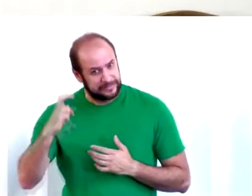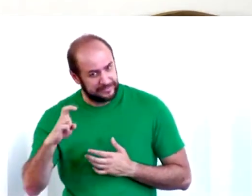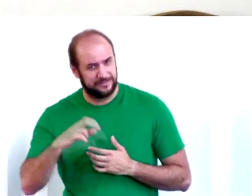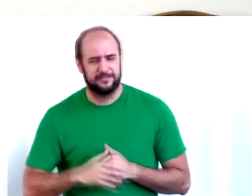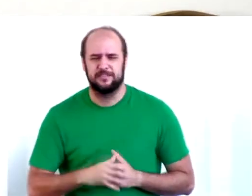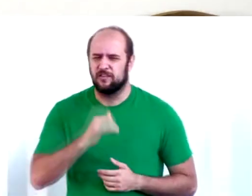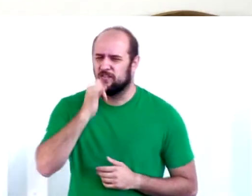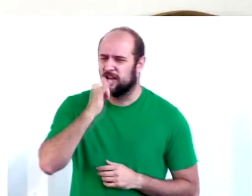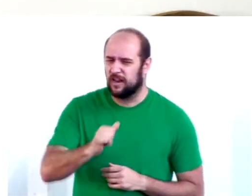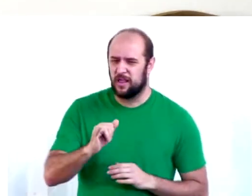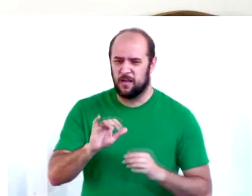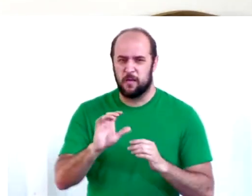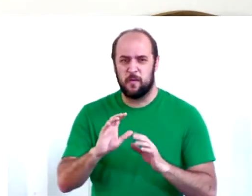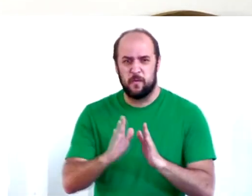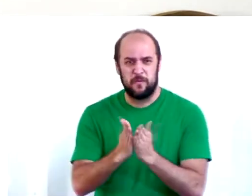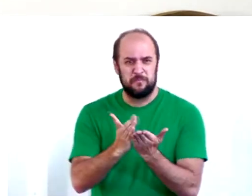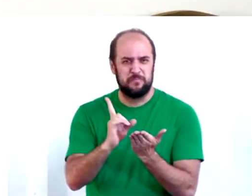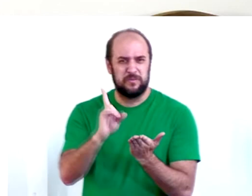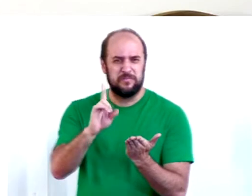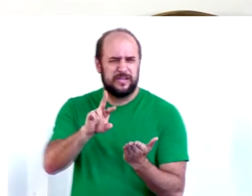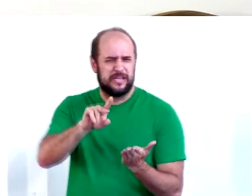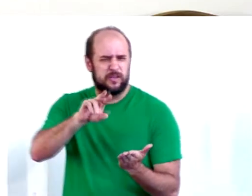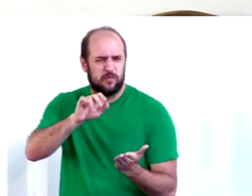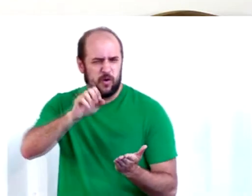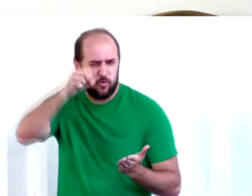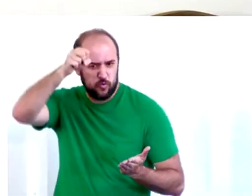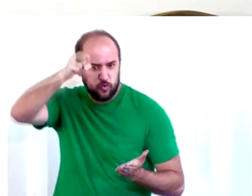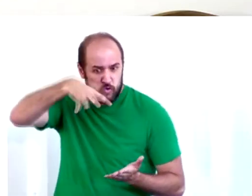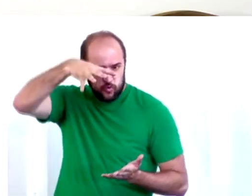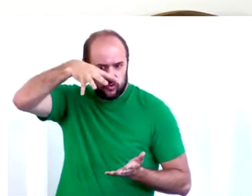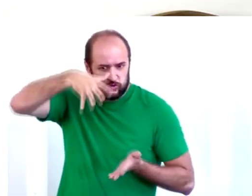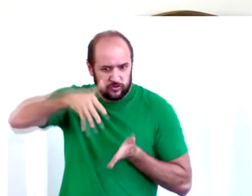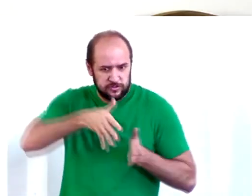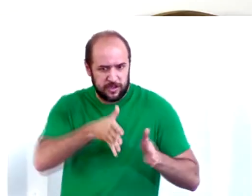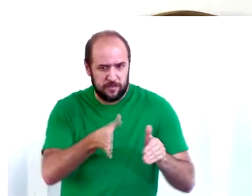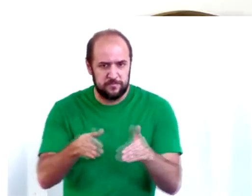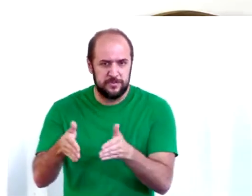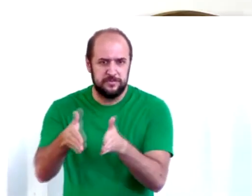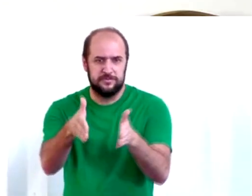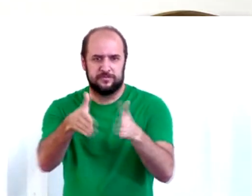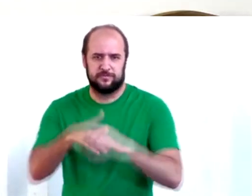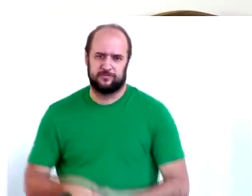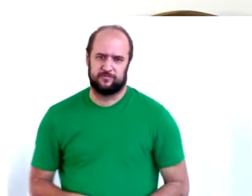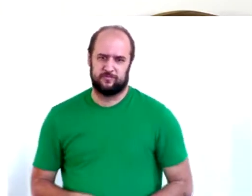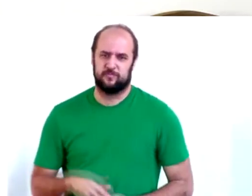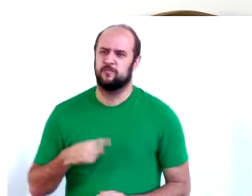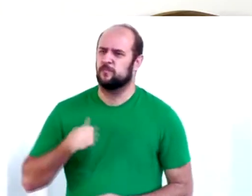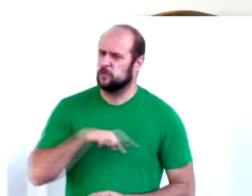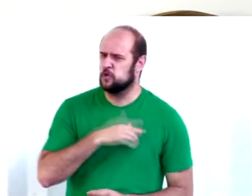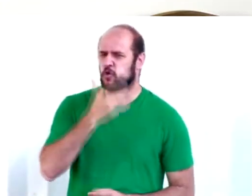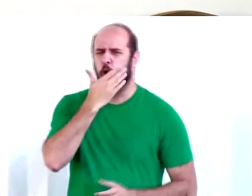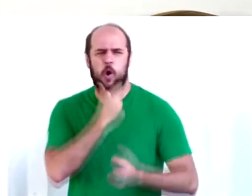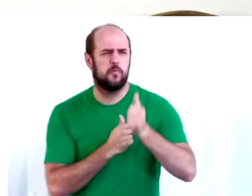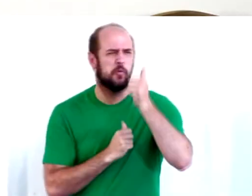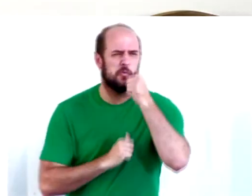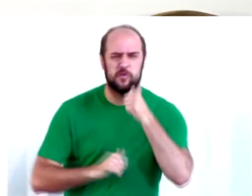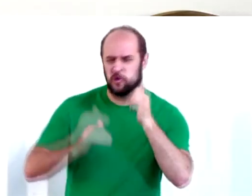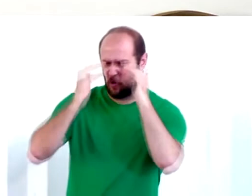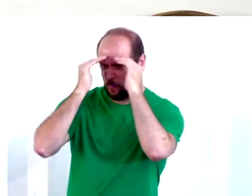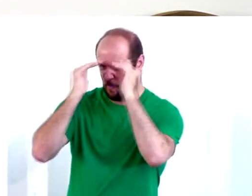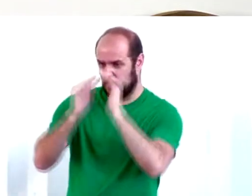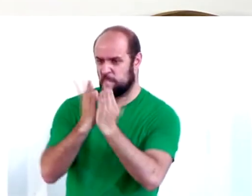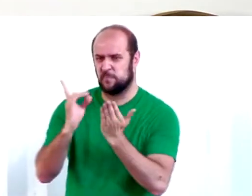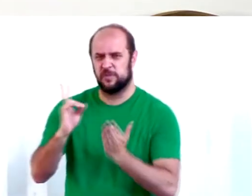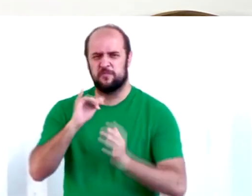meus pés e luz para os meus caminhos. Se nós somos homens e mulheres da palavra, se nós somos homens e mulheres